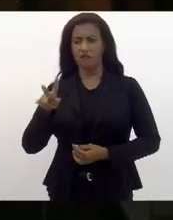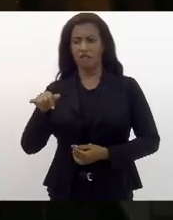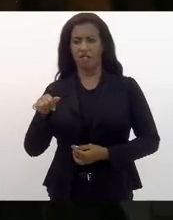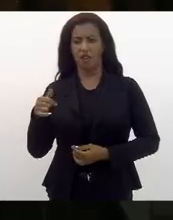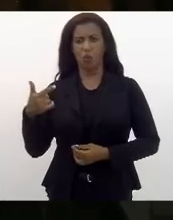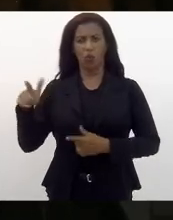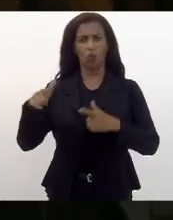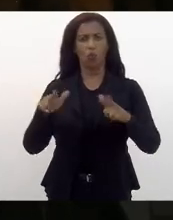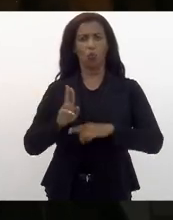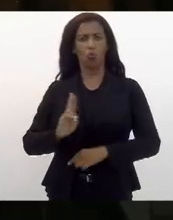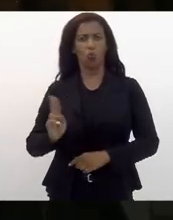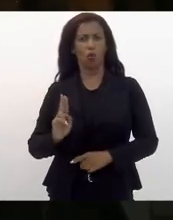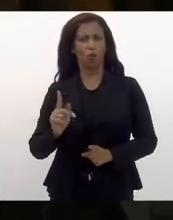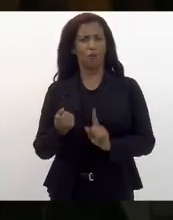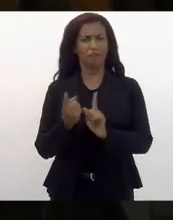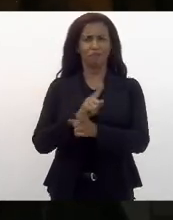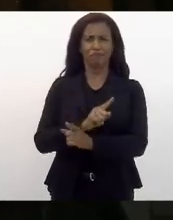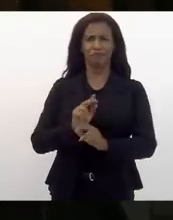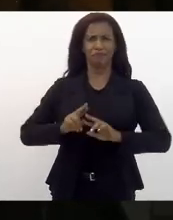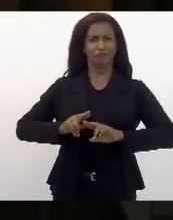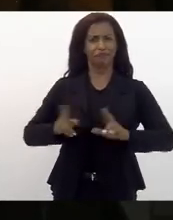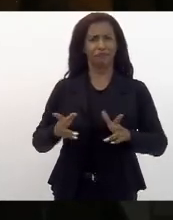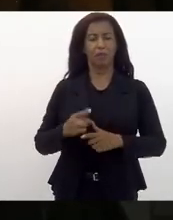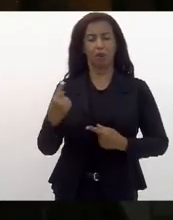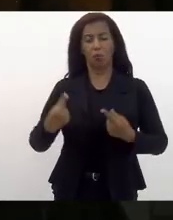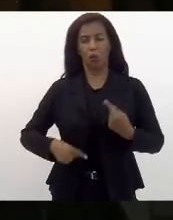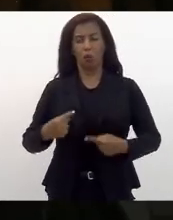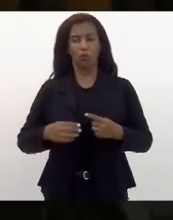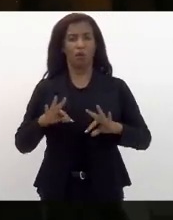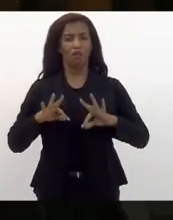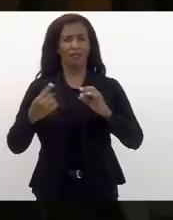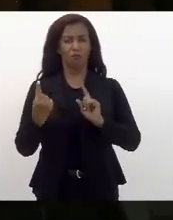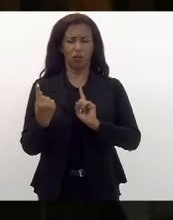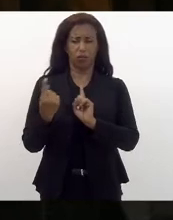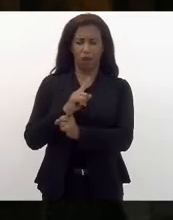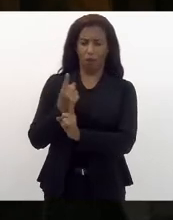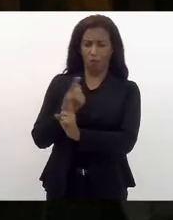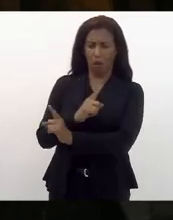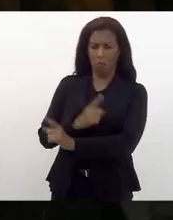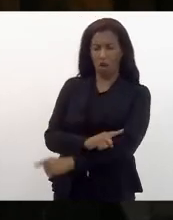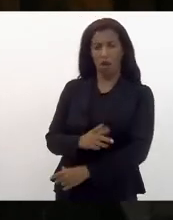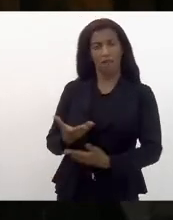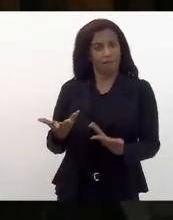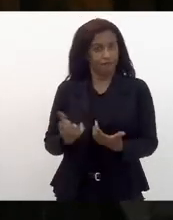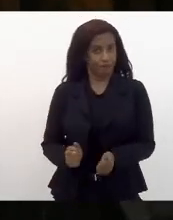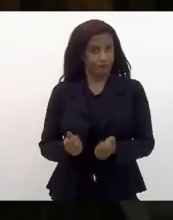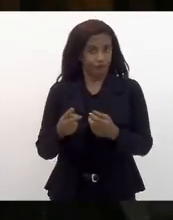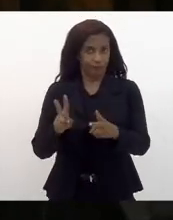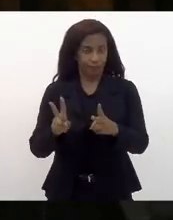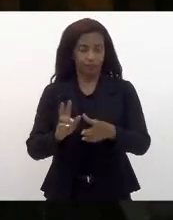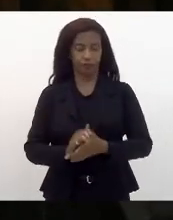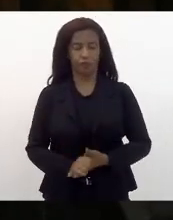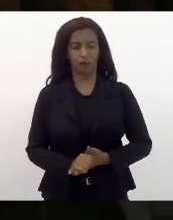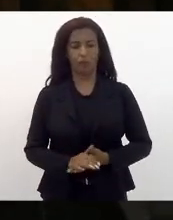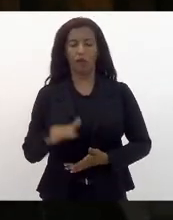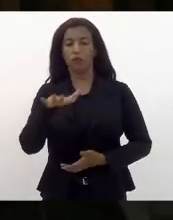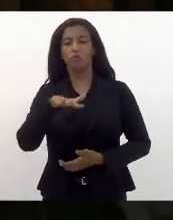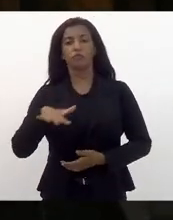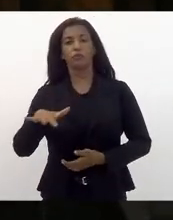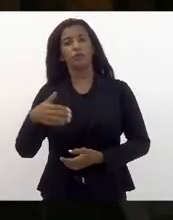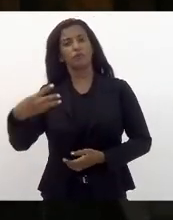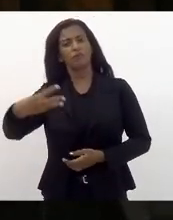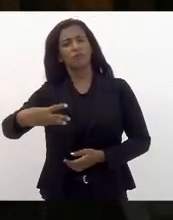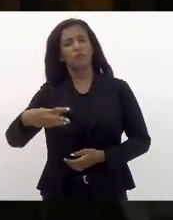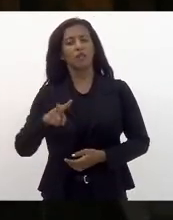de nome é uma inversão Total mas com uma política tá tudo invertida vamos lá no campo da